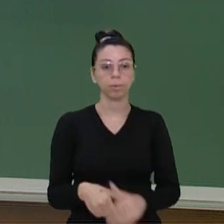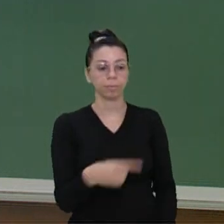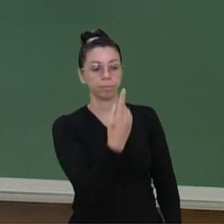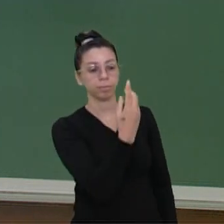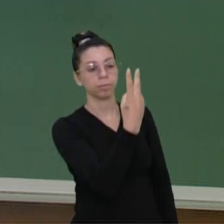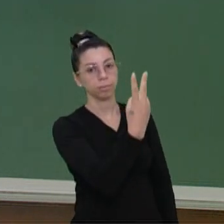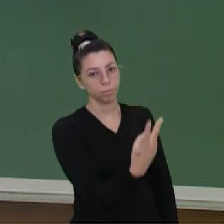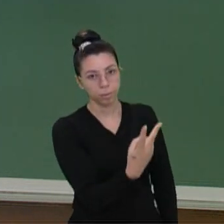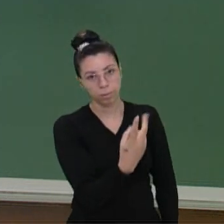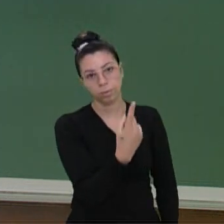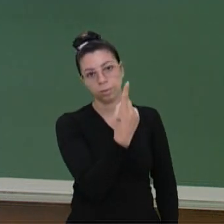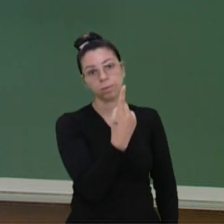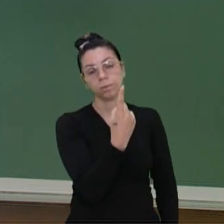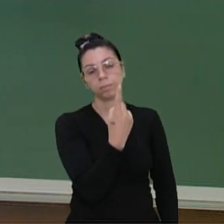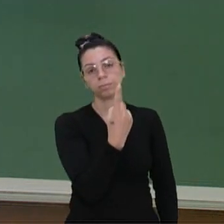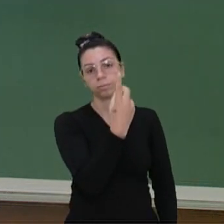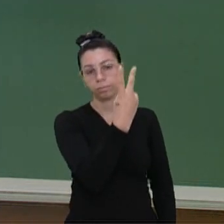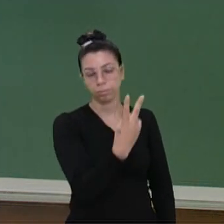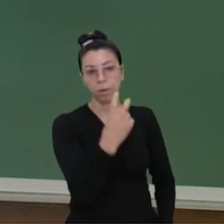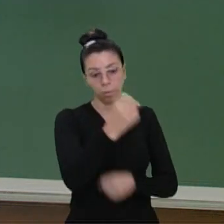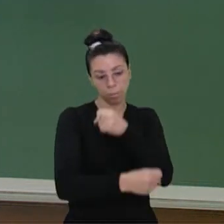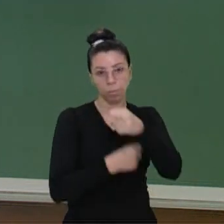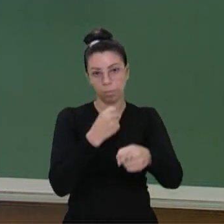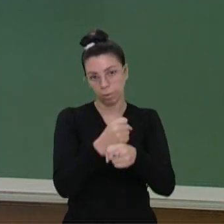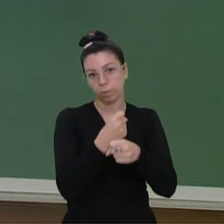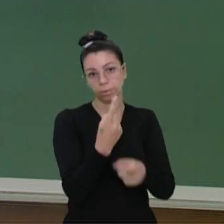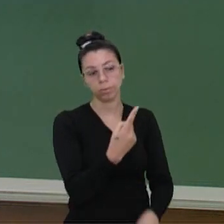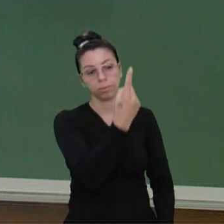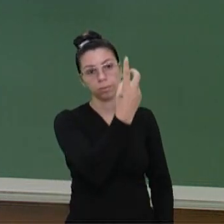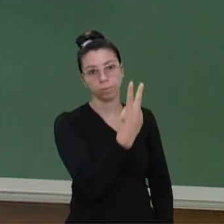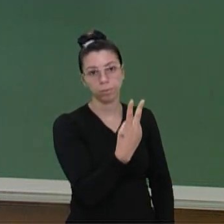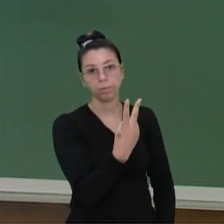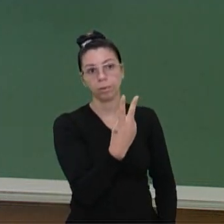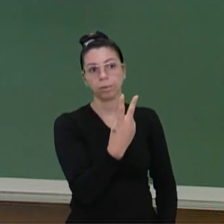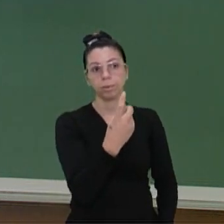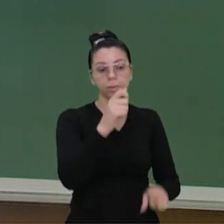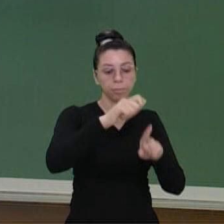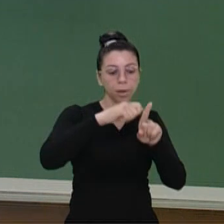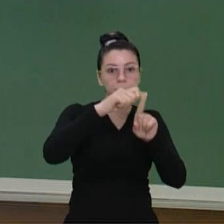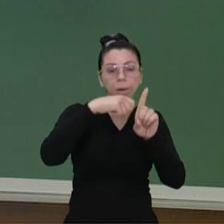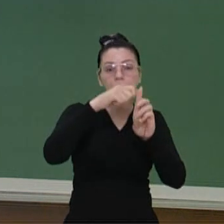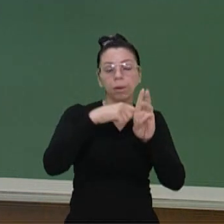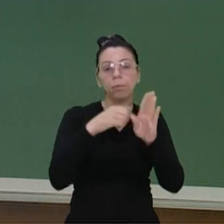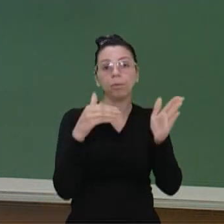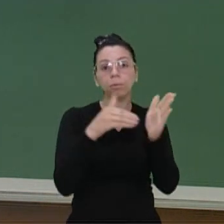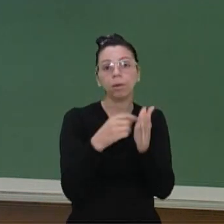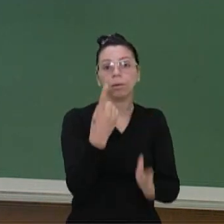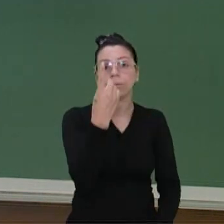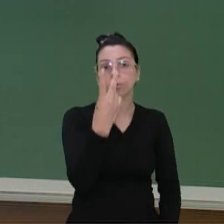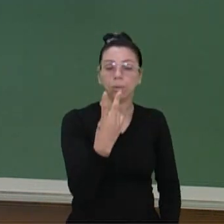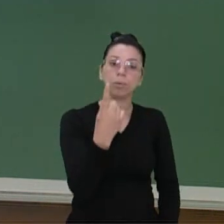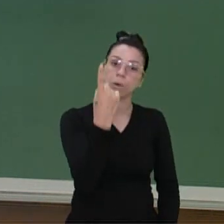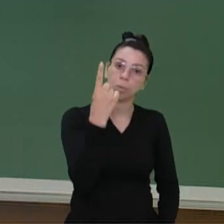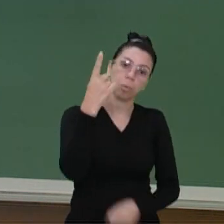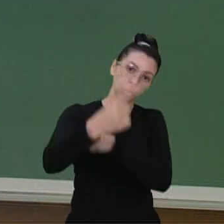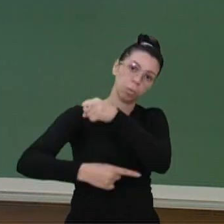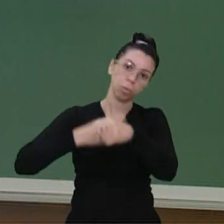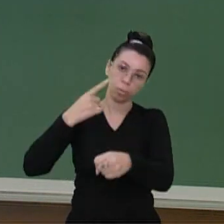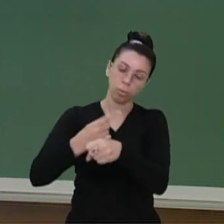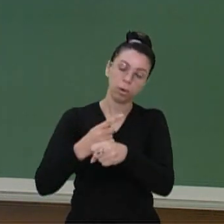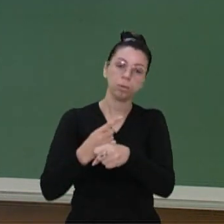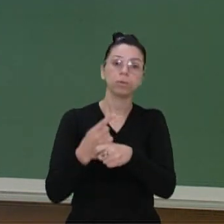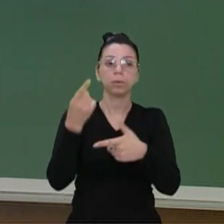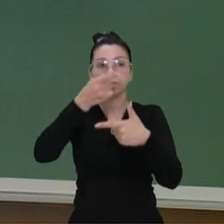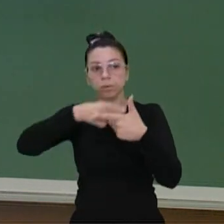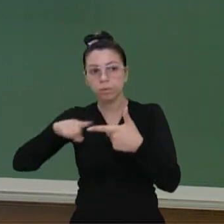12, que são 12 meses em um ano, divide por 10. Por quê? Porque são 6 décimos